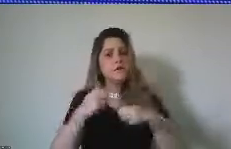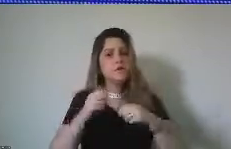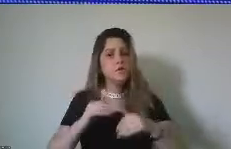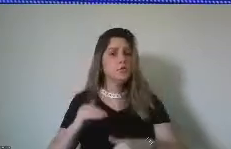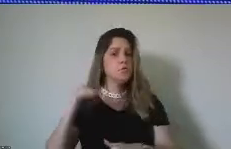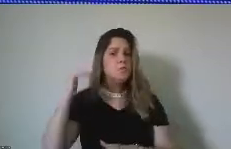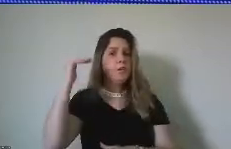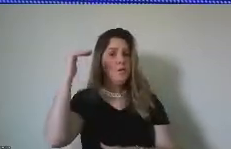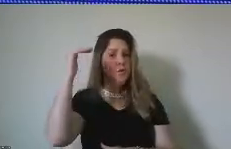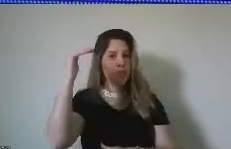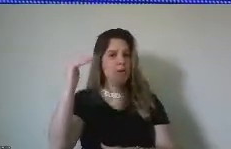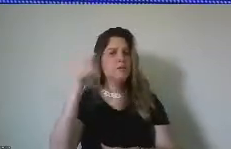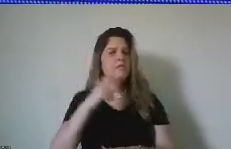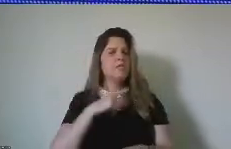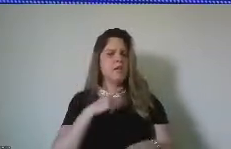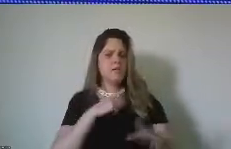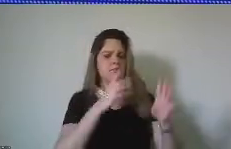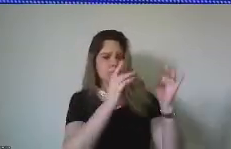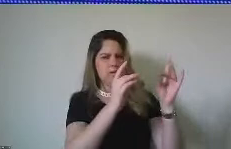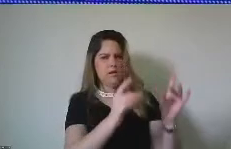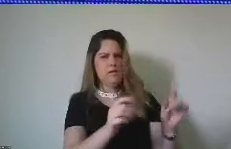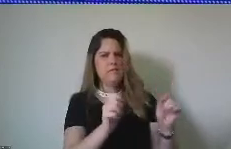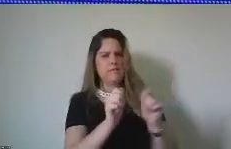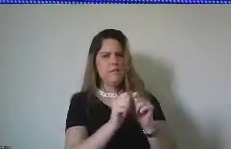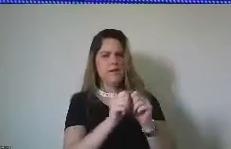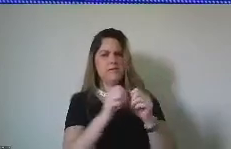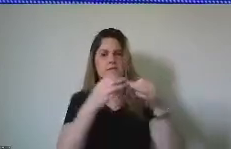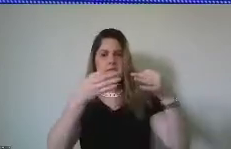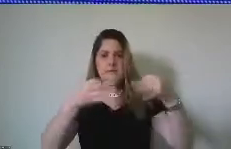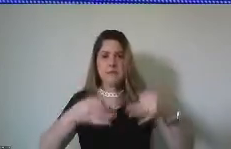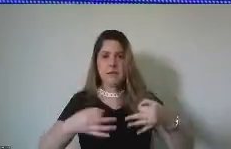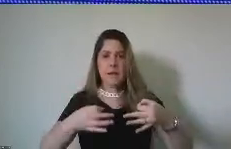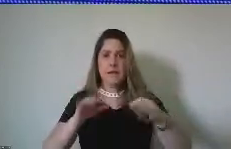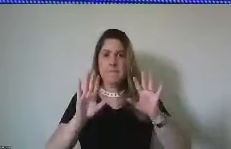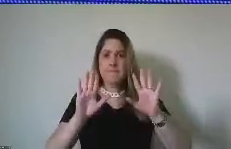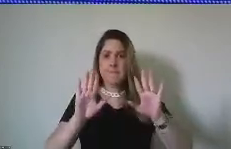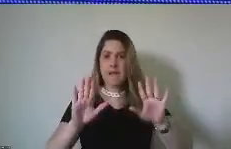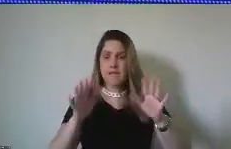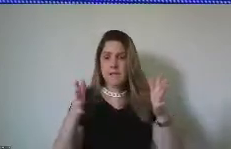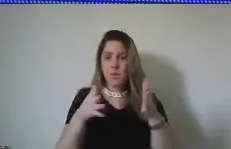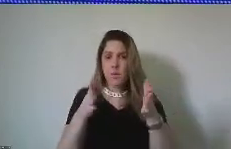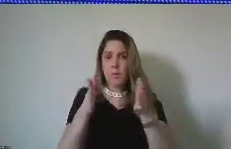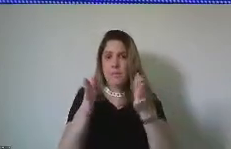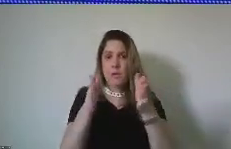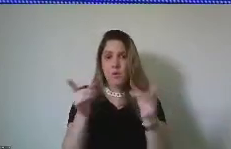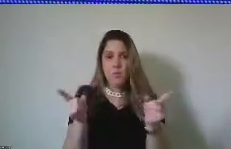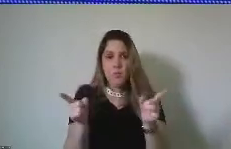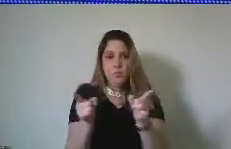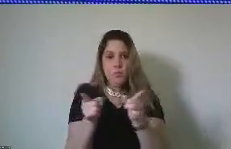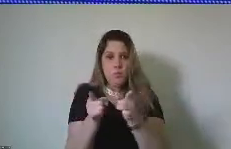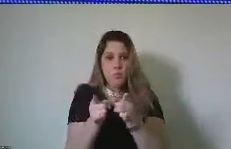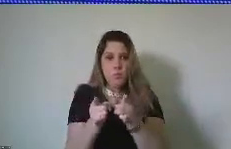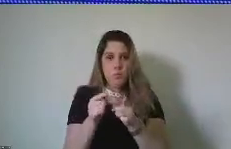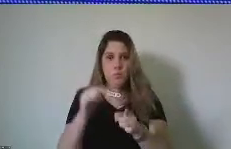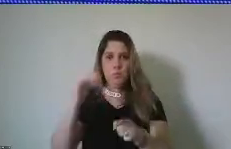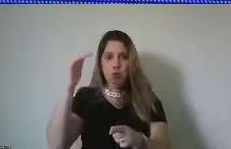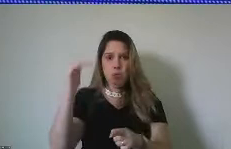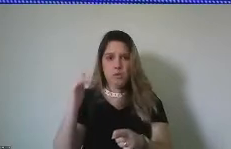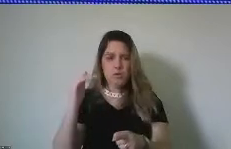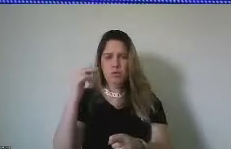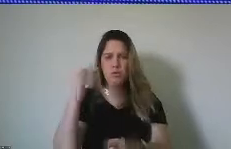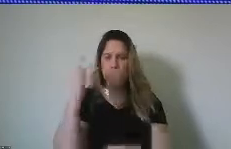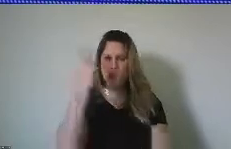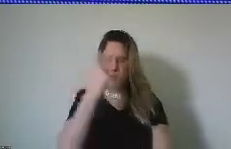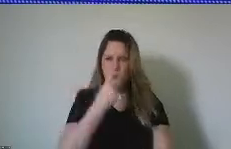aí térmica seria mais apropriado agora para períodos curtos uma ponta de duas horas